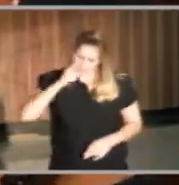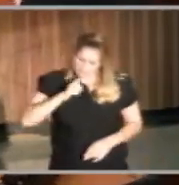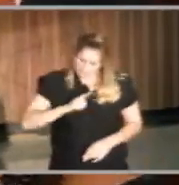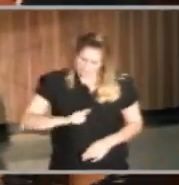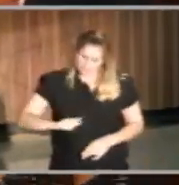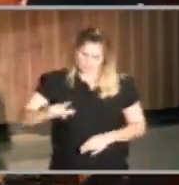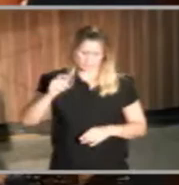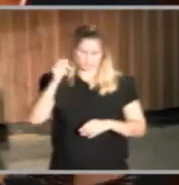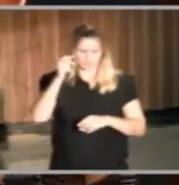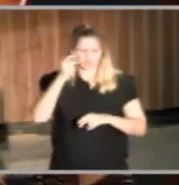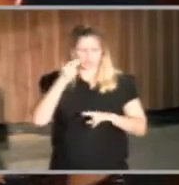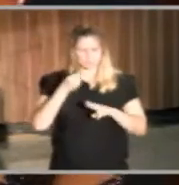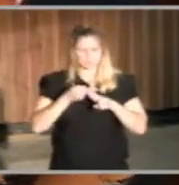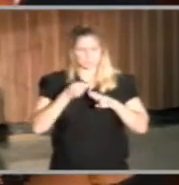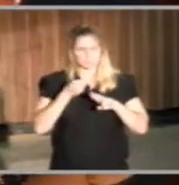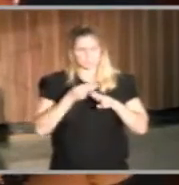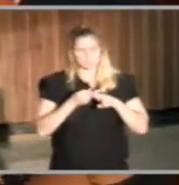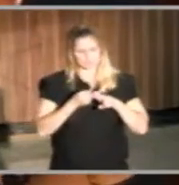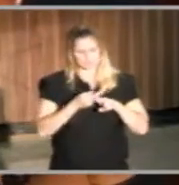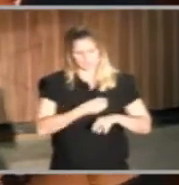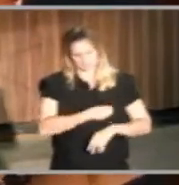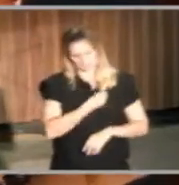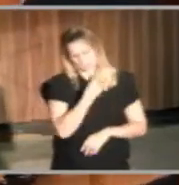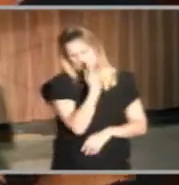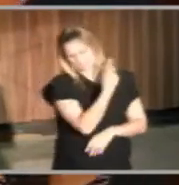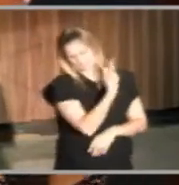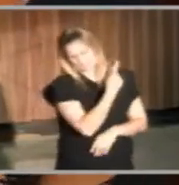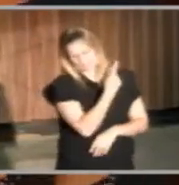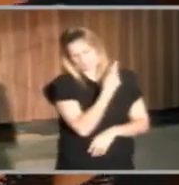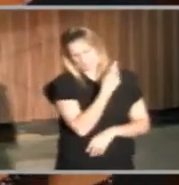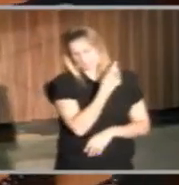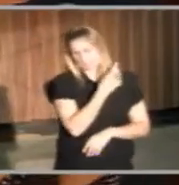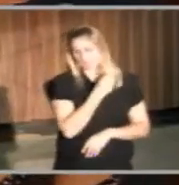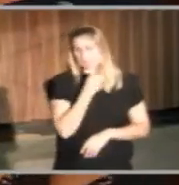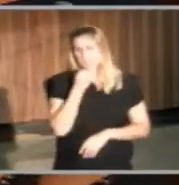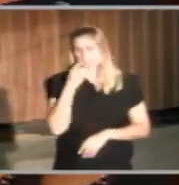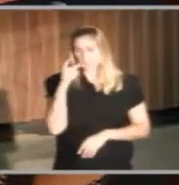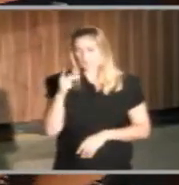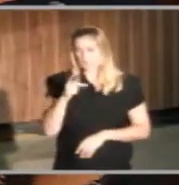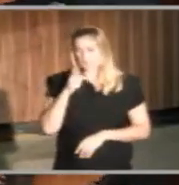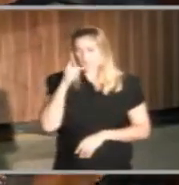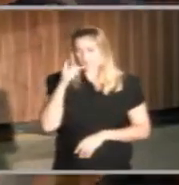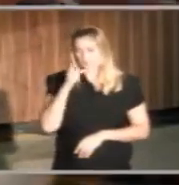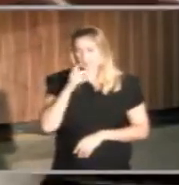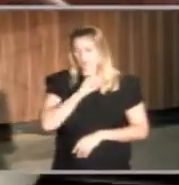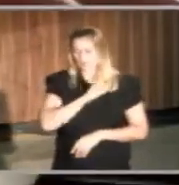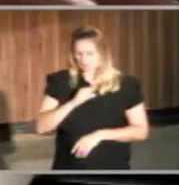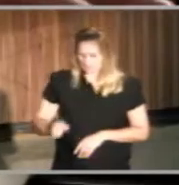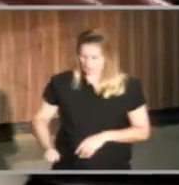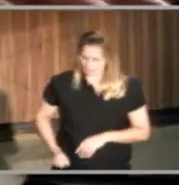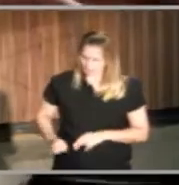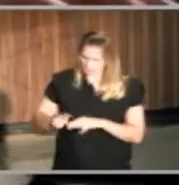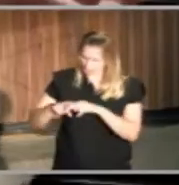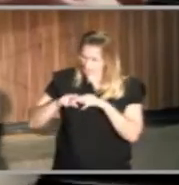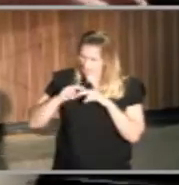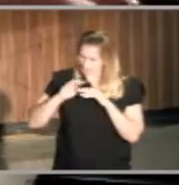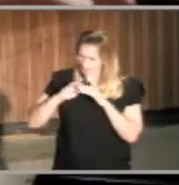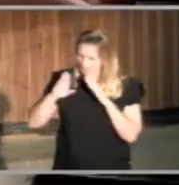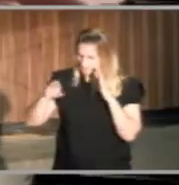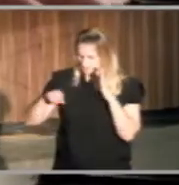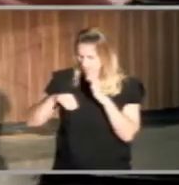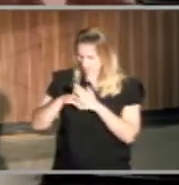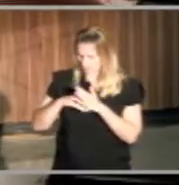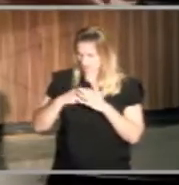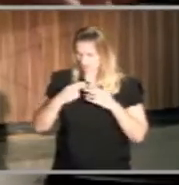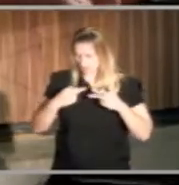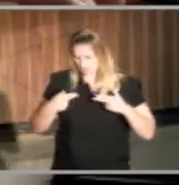Pai, sejamos vitoriosos no Senhor. Bendito seja o Senhor por tudo. Aceita a nossa gratidão